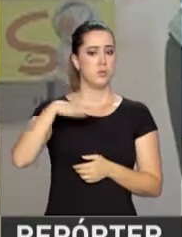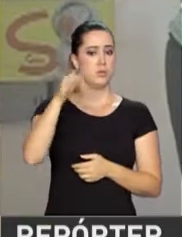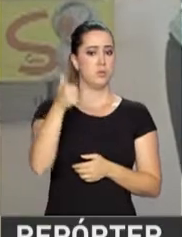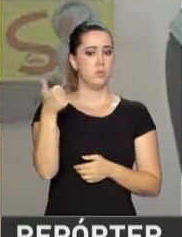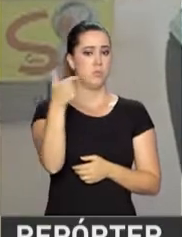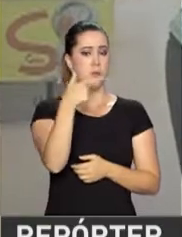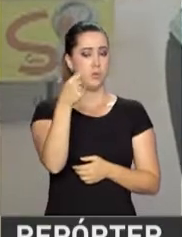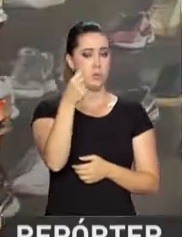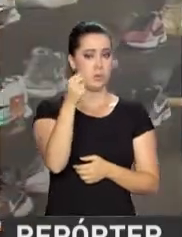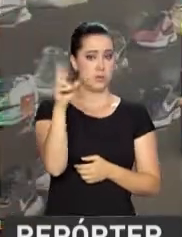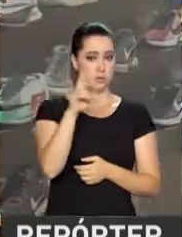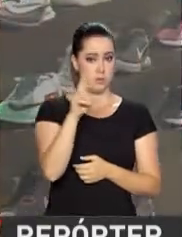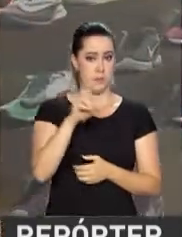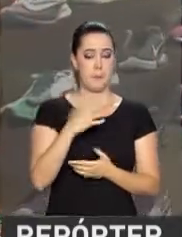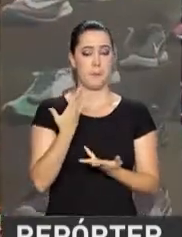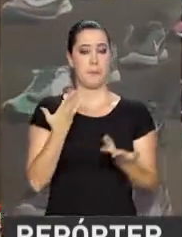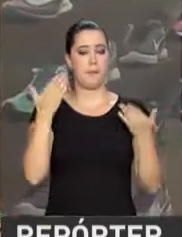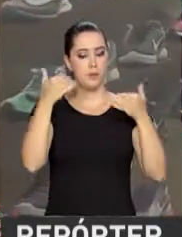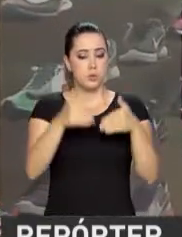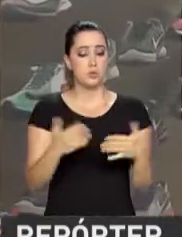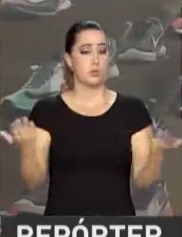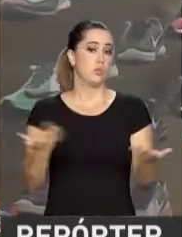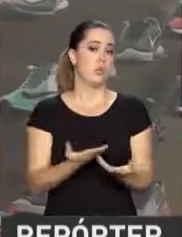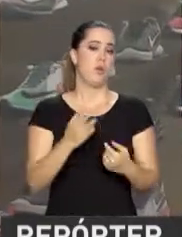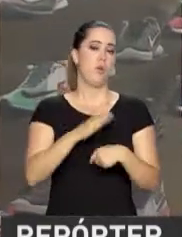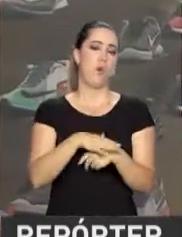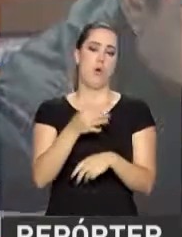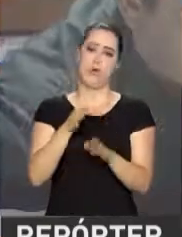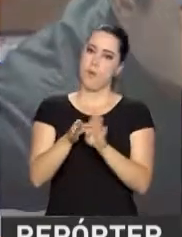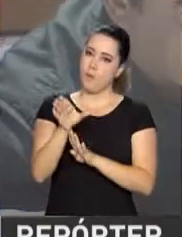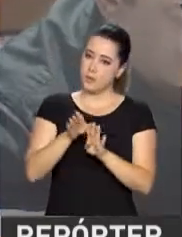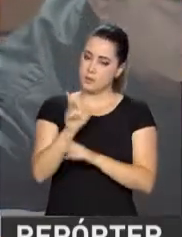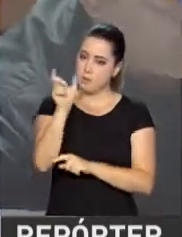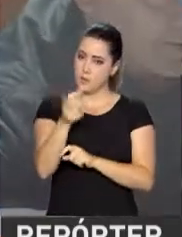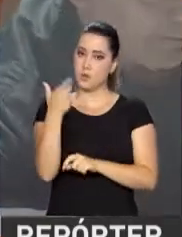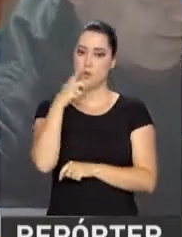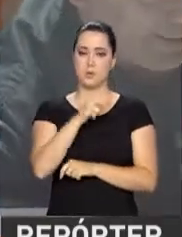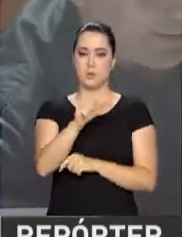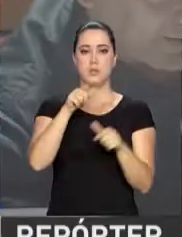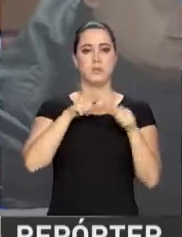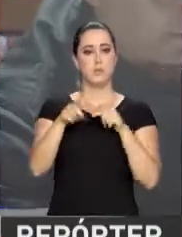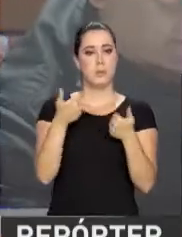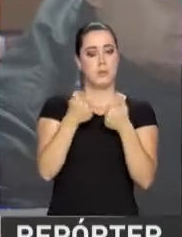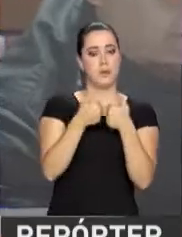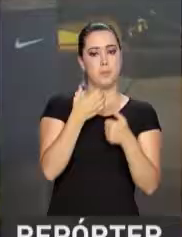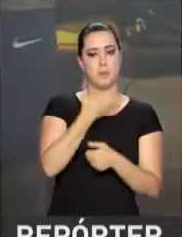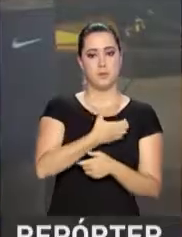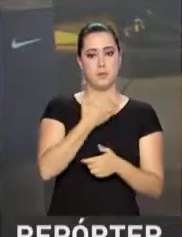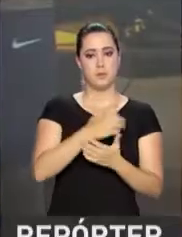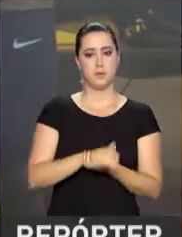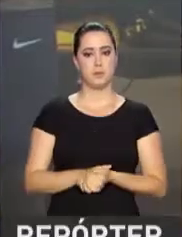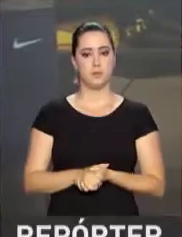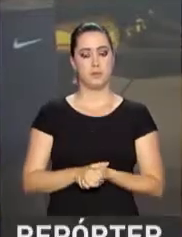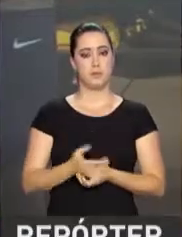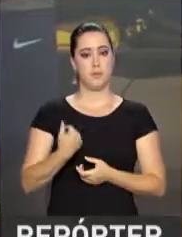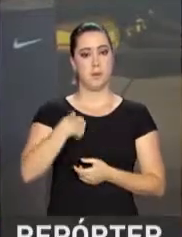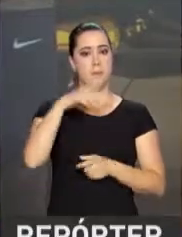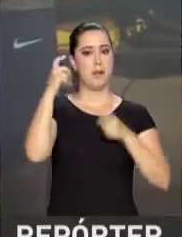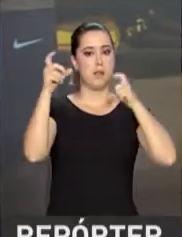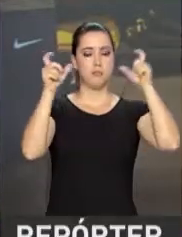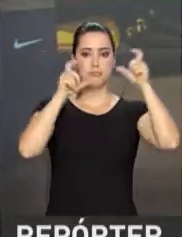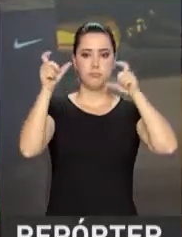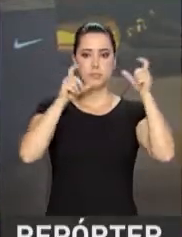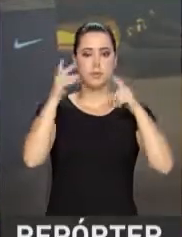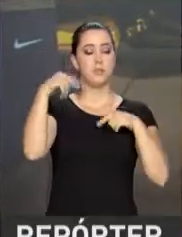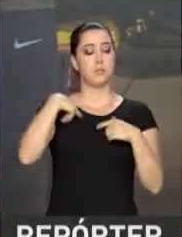duzentos reais diante do cenário valem as dicas de quem já conseguiu um emprego perto do natal que mais brilho nos olhos ea força de